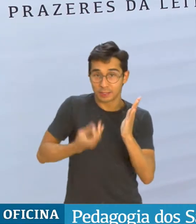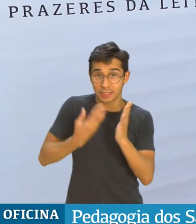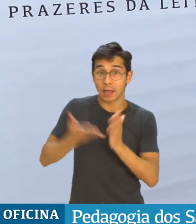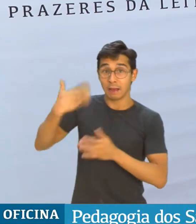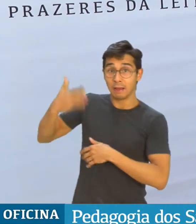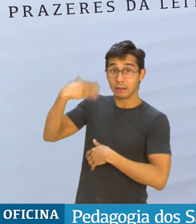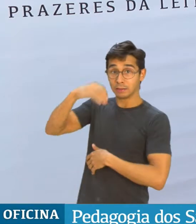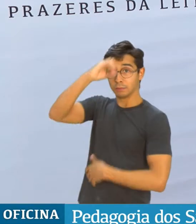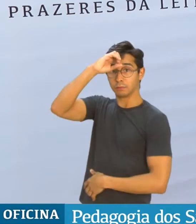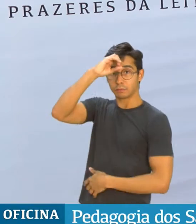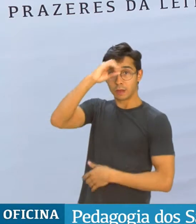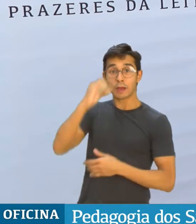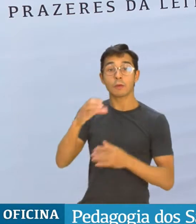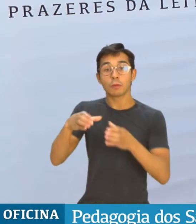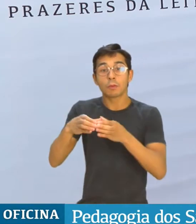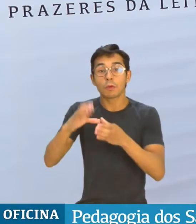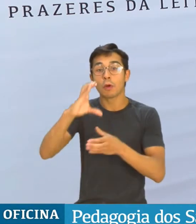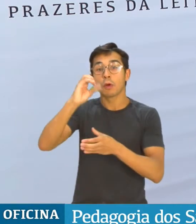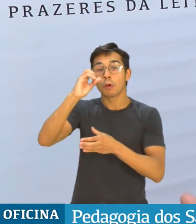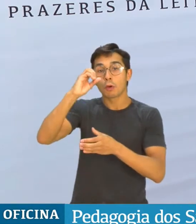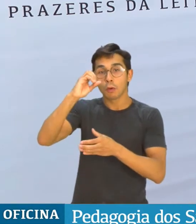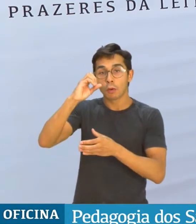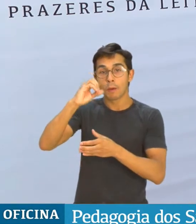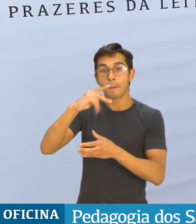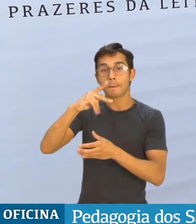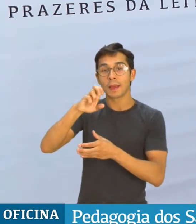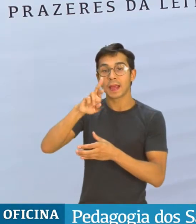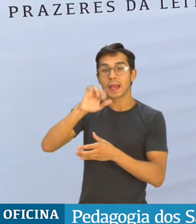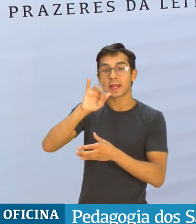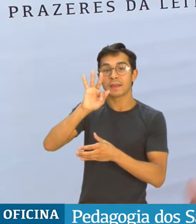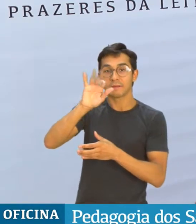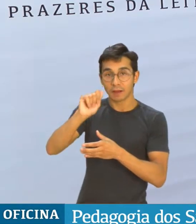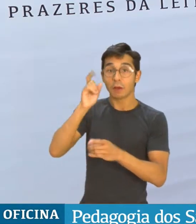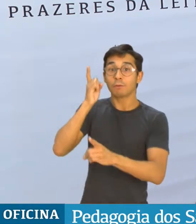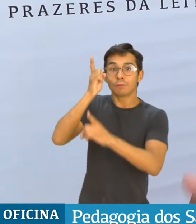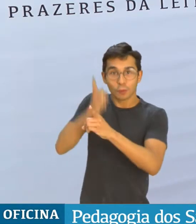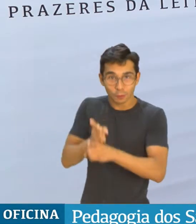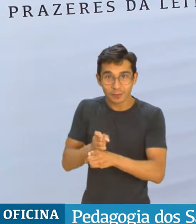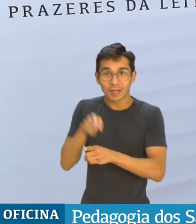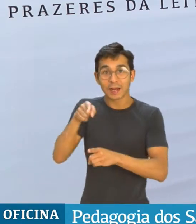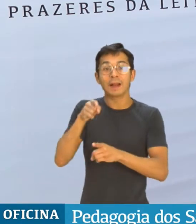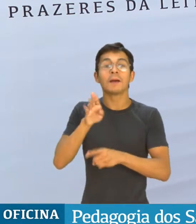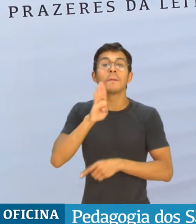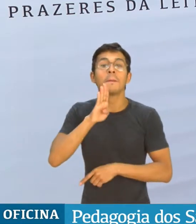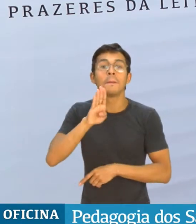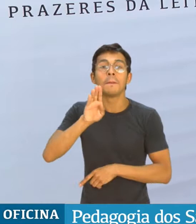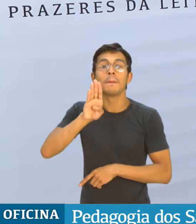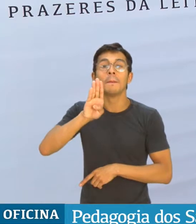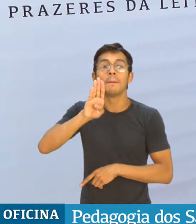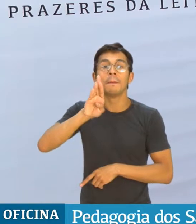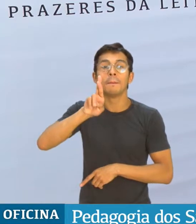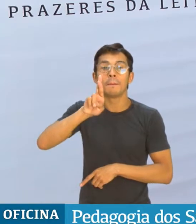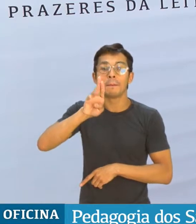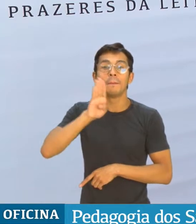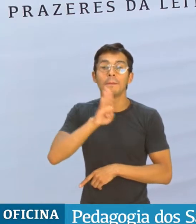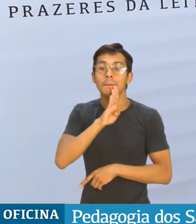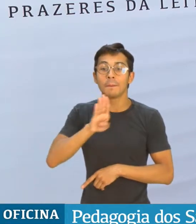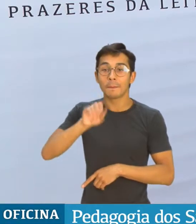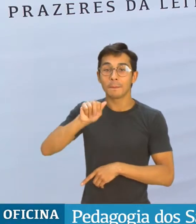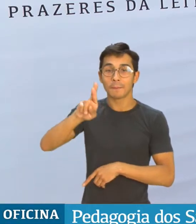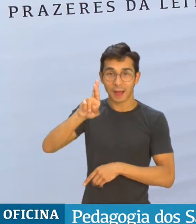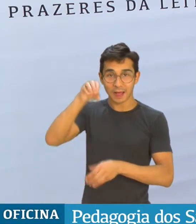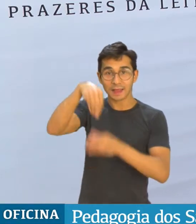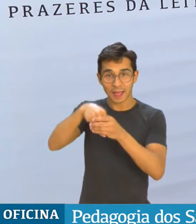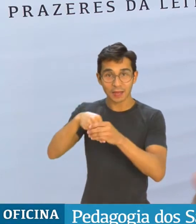conheci a Cooperifa, um sarau que acontece dentro de um bar, um boteco na Zona Sul aqui de São Paulo, que semanalmente